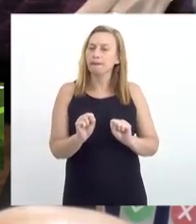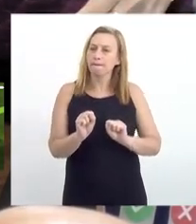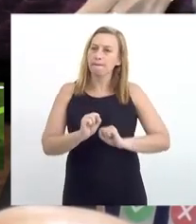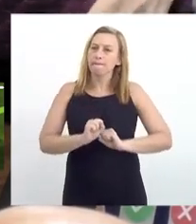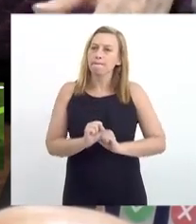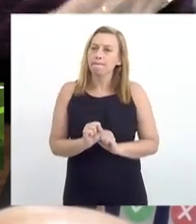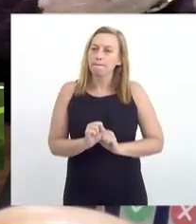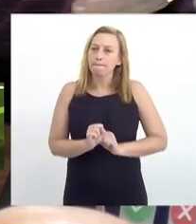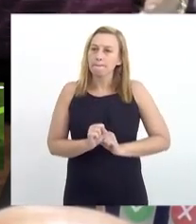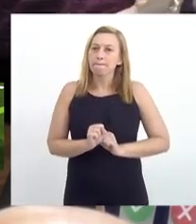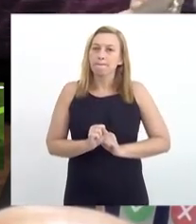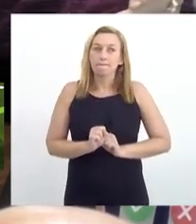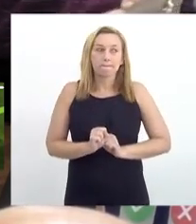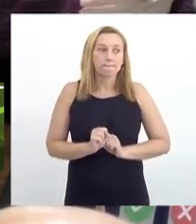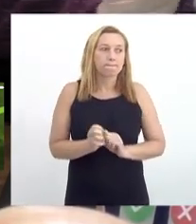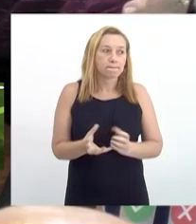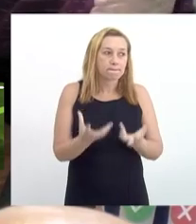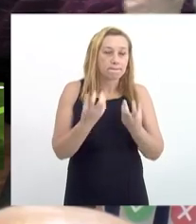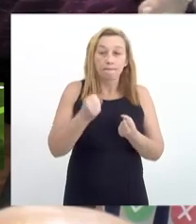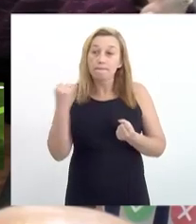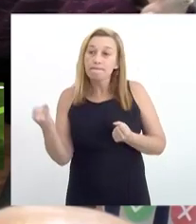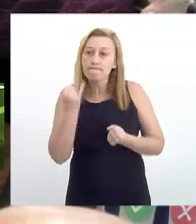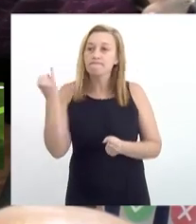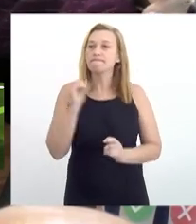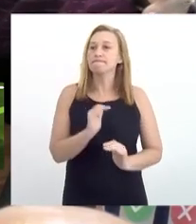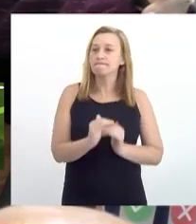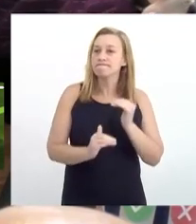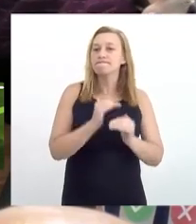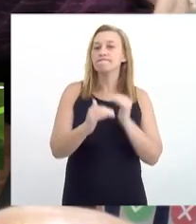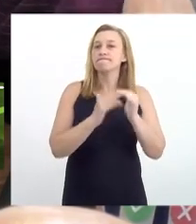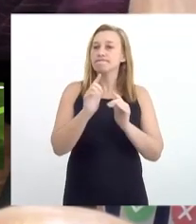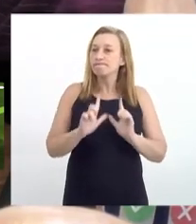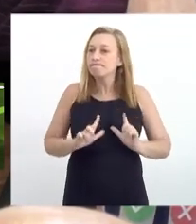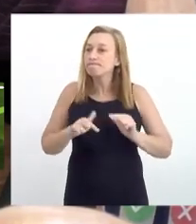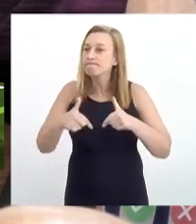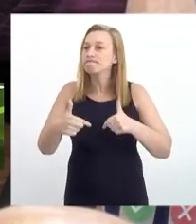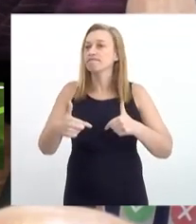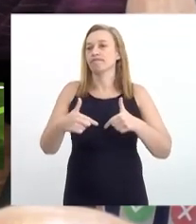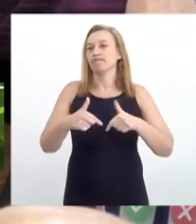importância do desenvolvimento dessas ações,